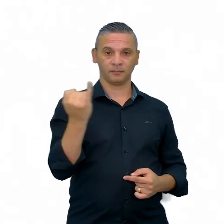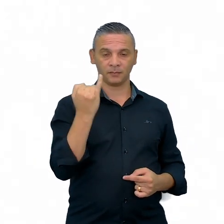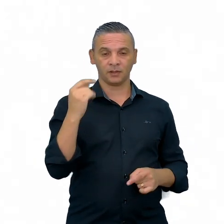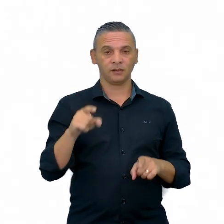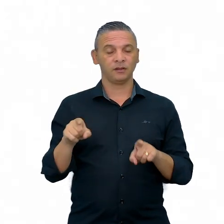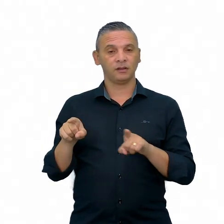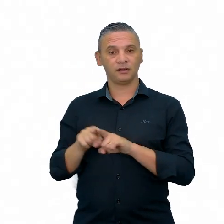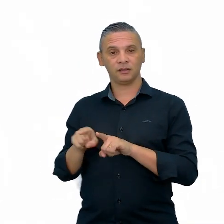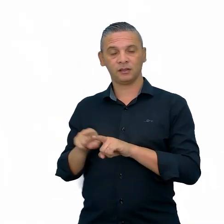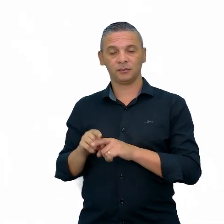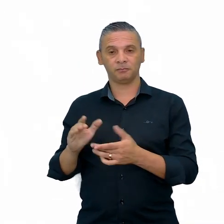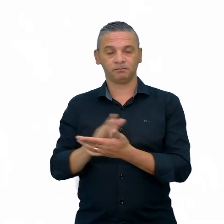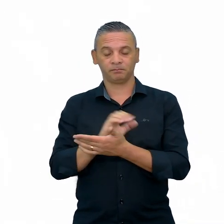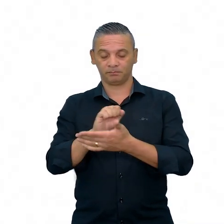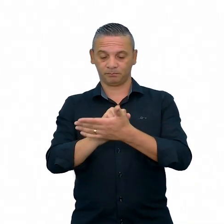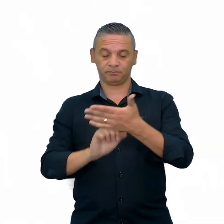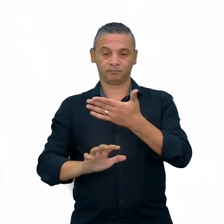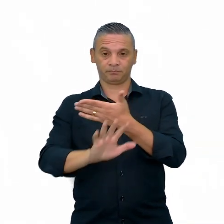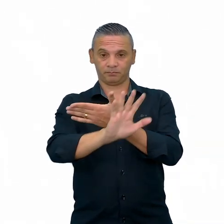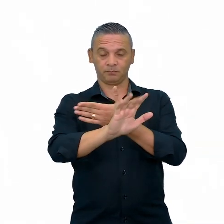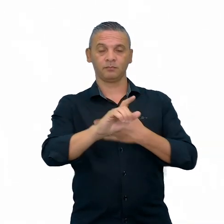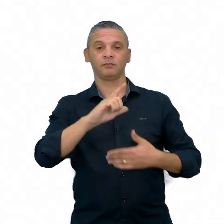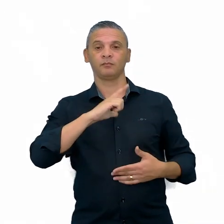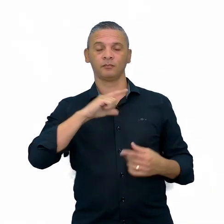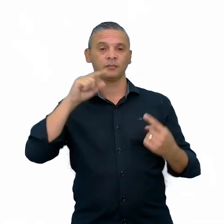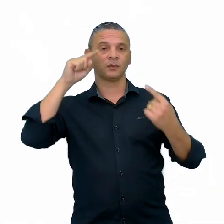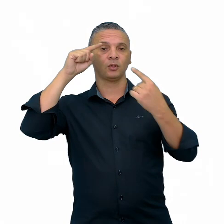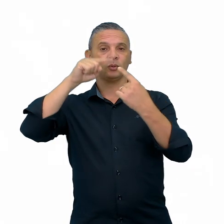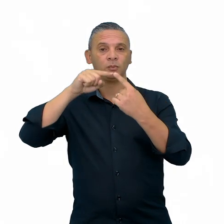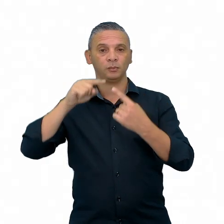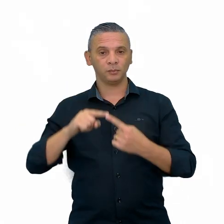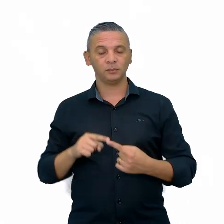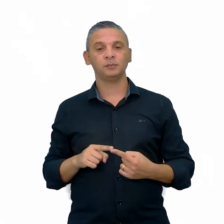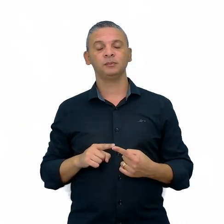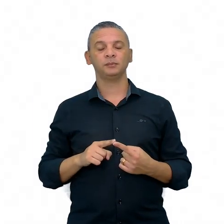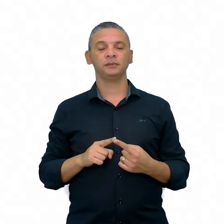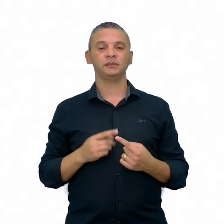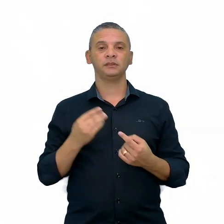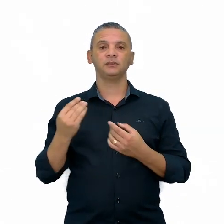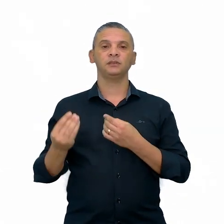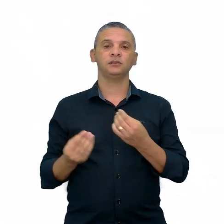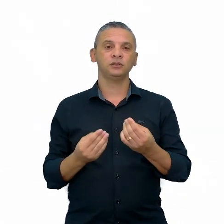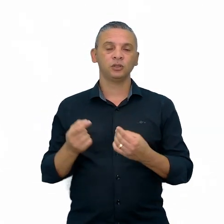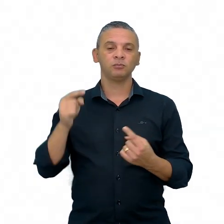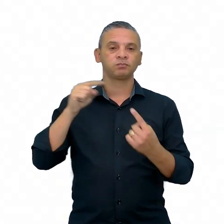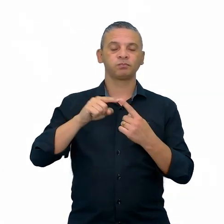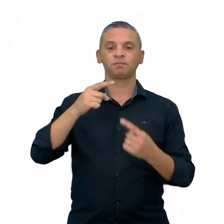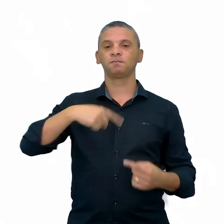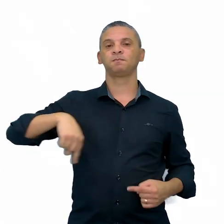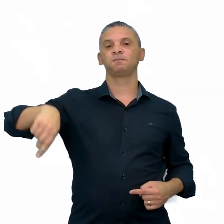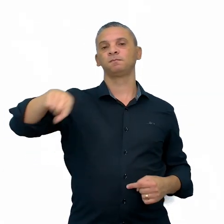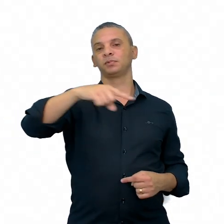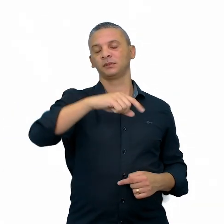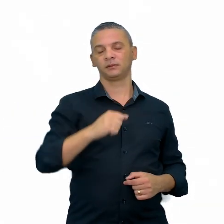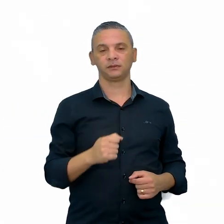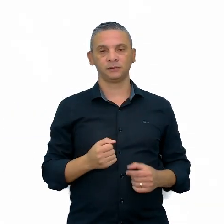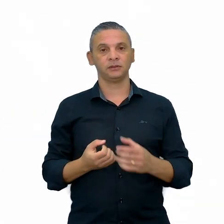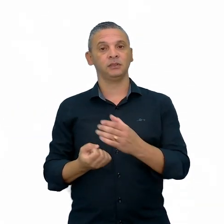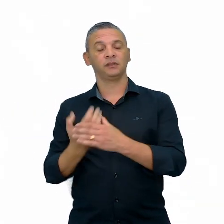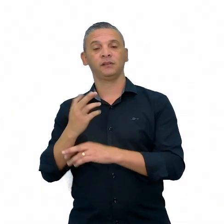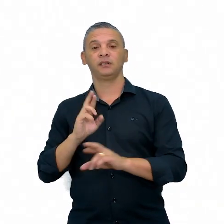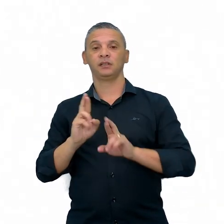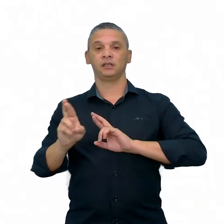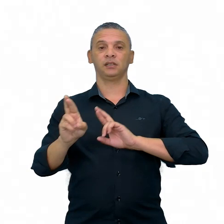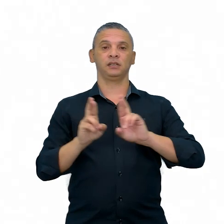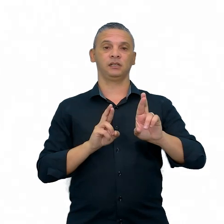as que estão no currículo paulista, elas estão se relacionando com o nosso entorno, né? Estabelecendo